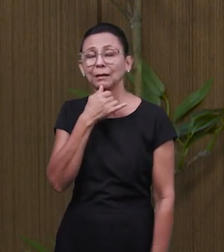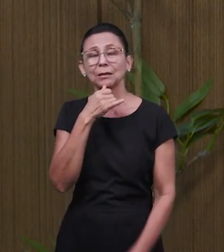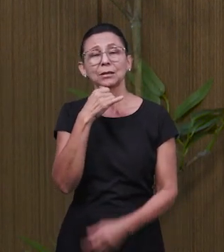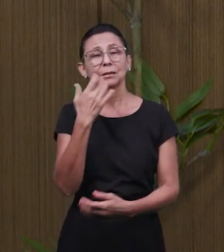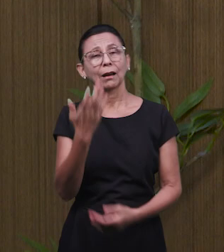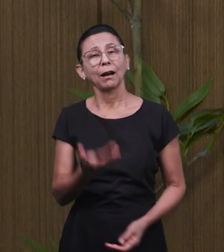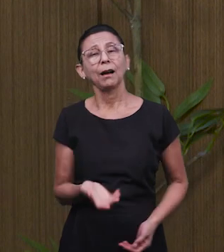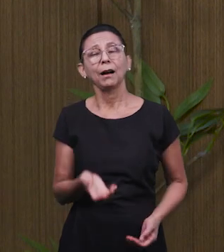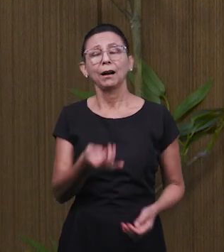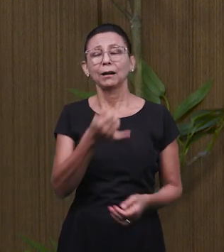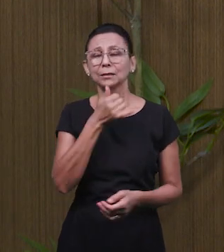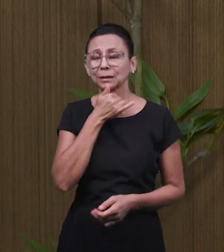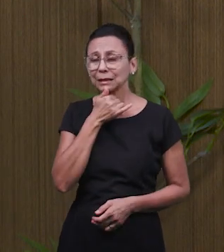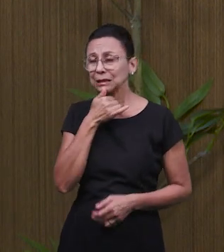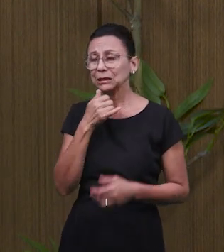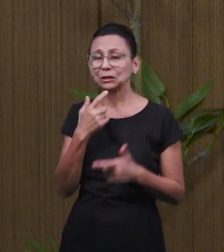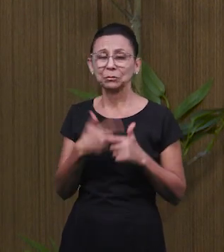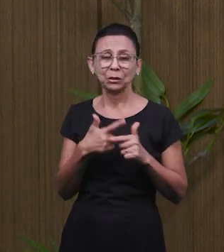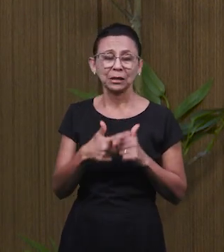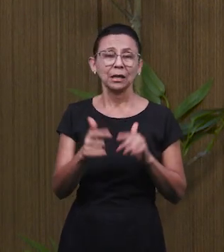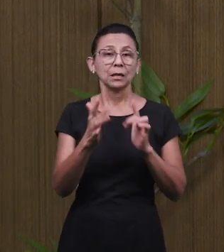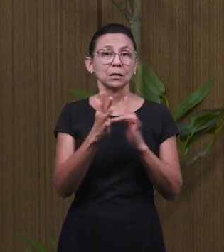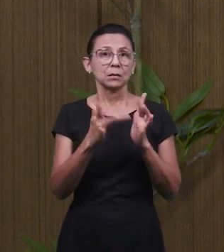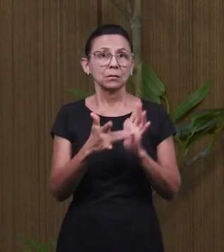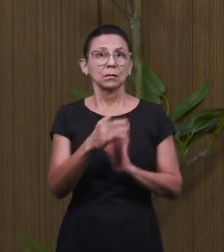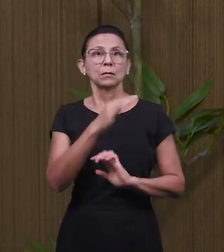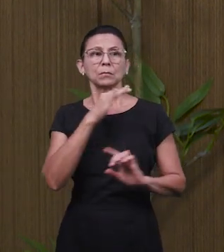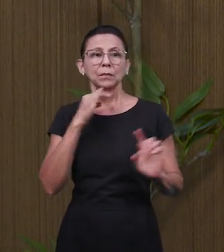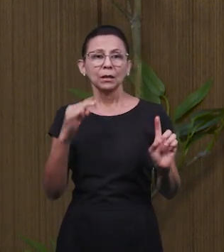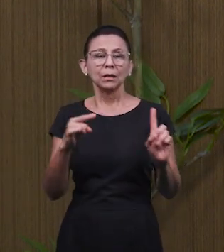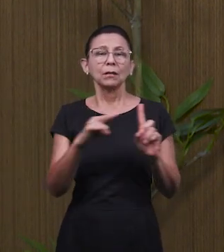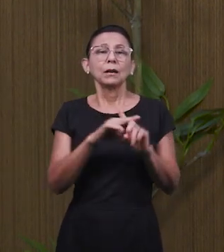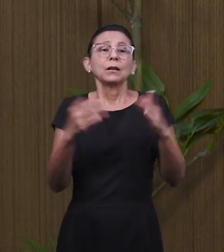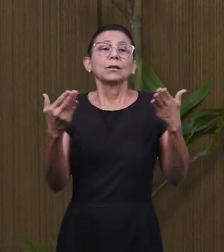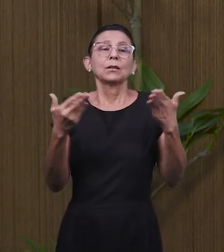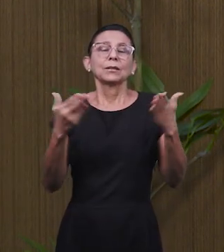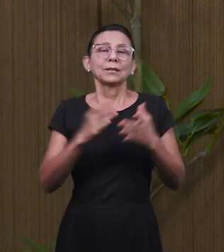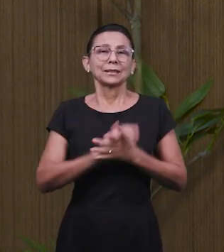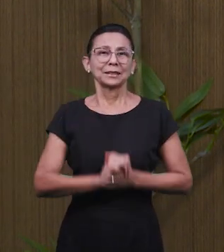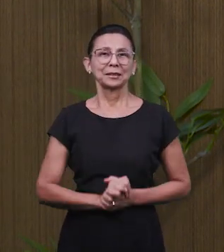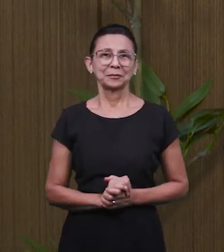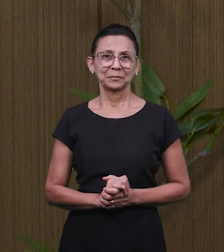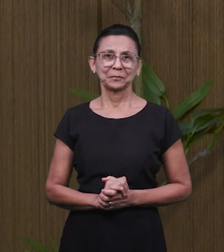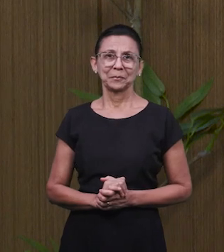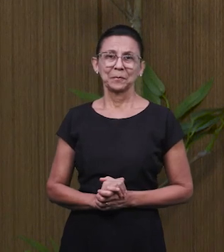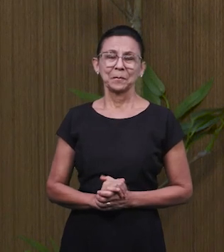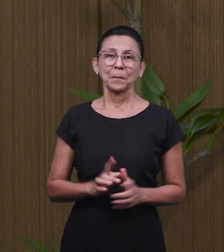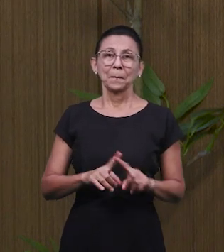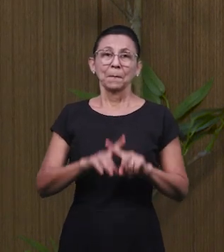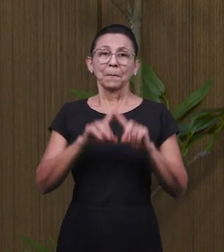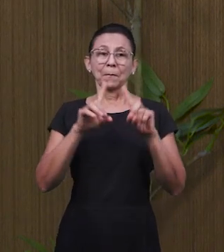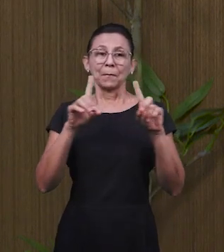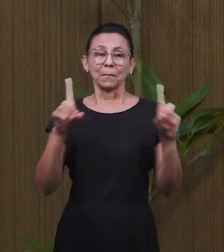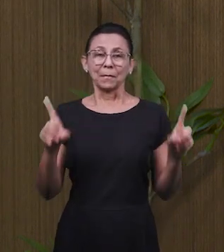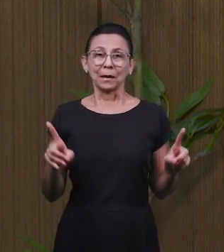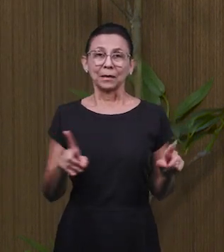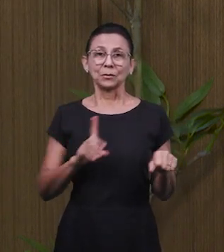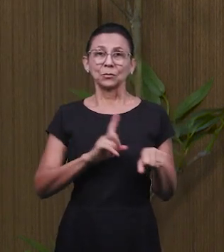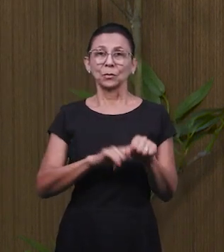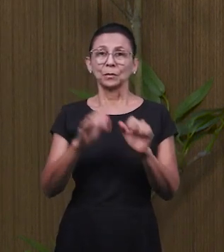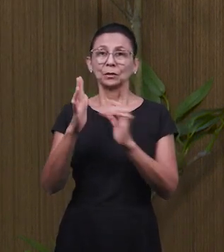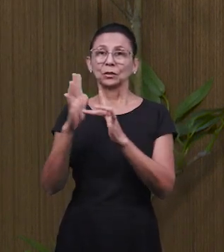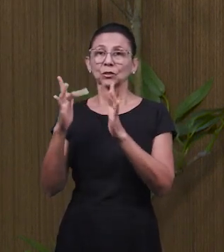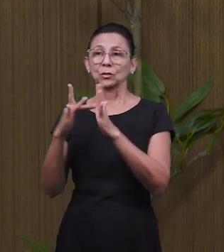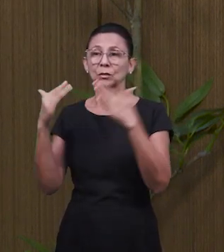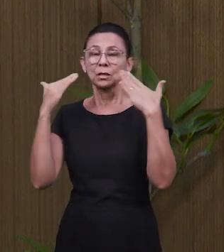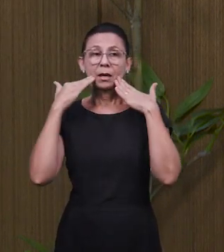descobriram no caminho que ele estava vivo, eles voltaram para contar para os apóstolos, porque quem